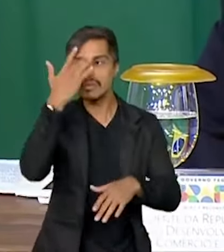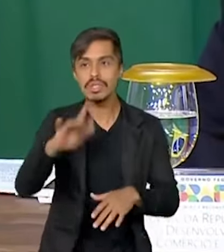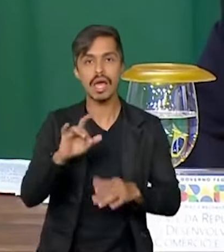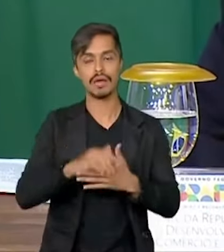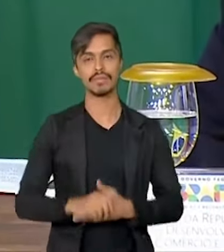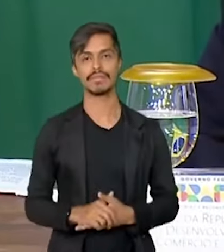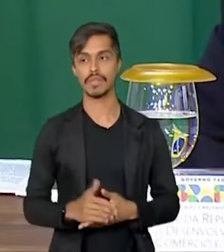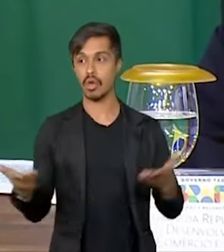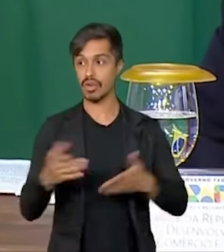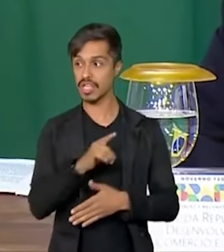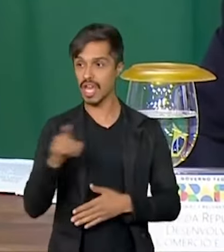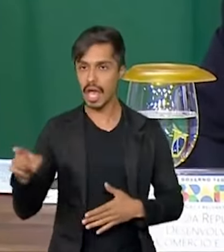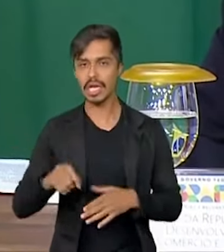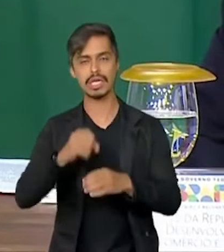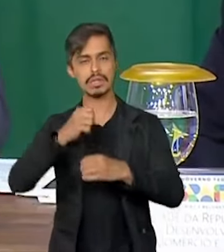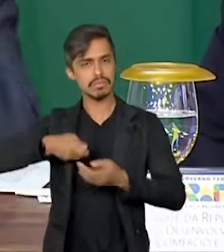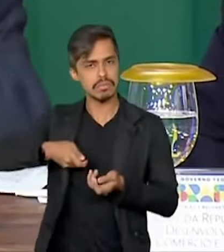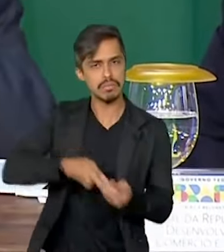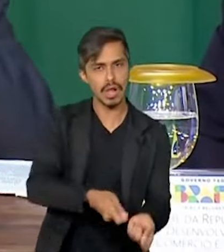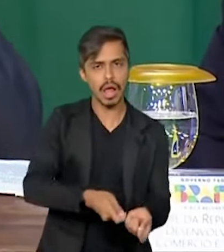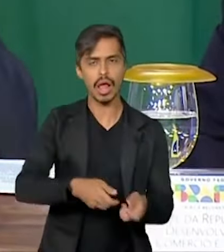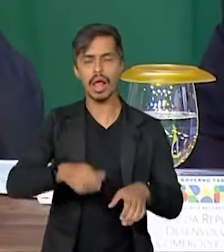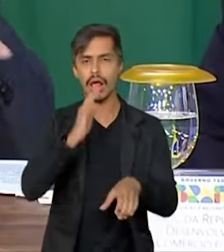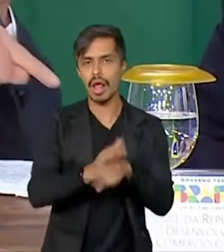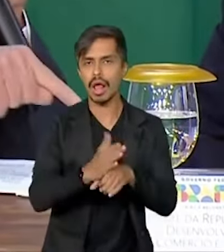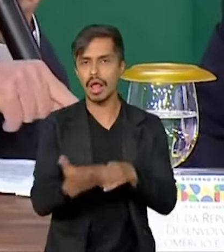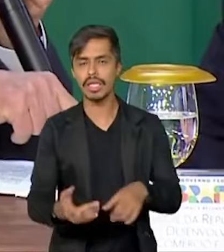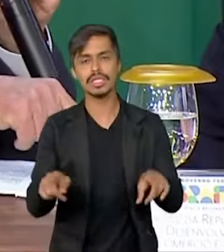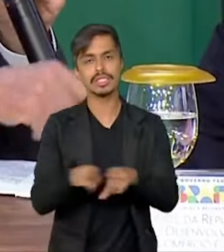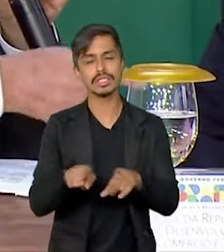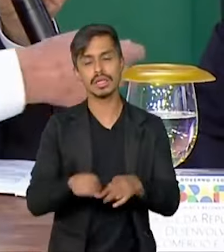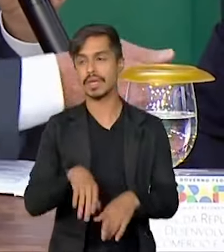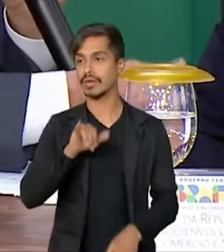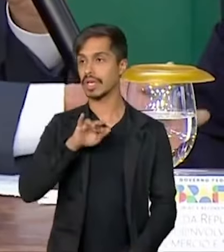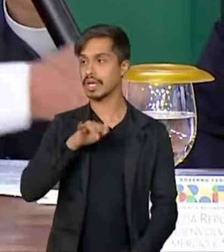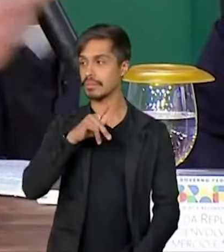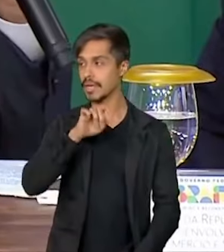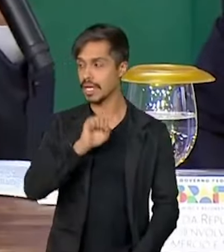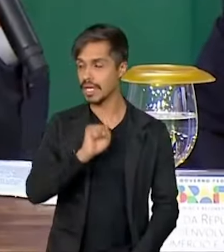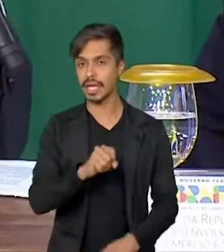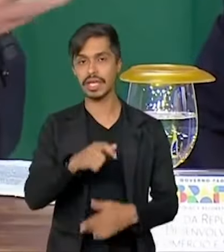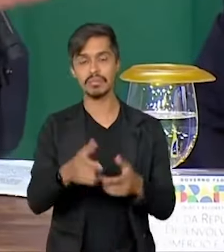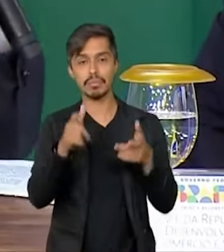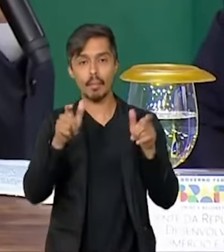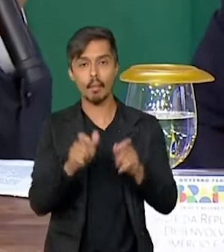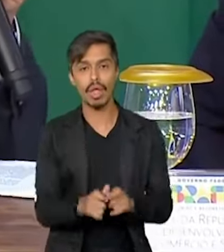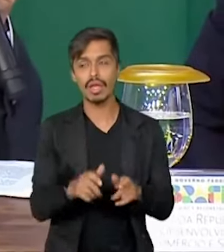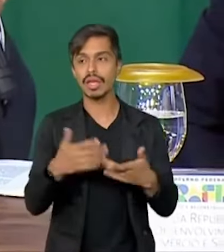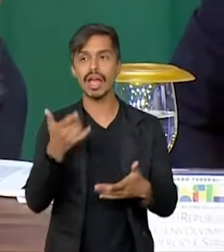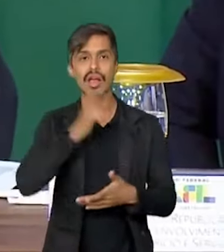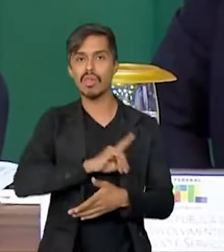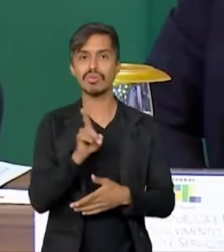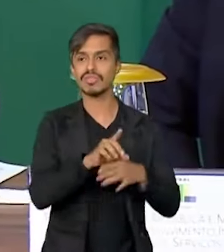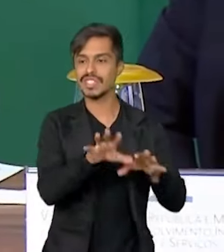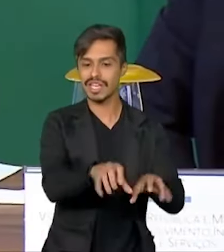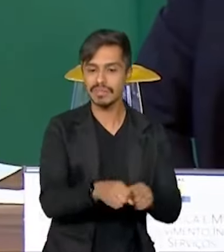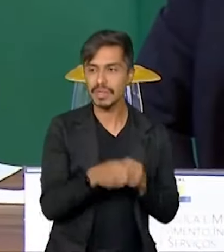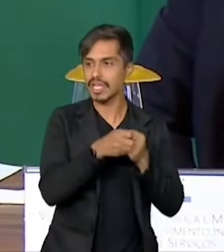hoje, Haddad, eles plantam mandioca, e como os igarapés estão vazios, eles não conseguem levar mandioca para a casa de